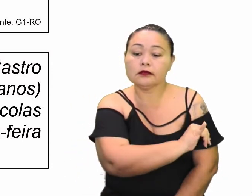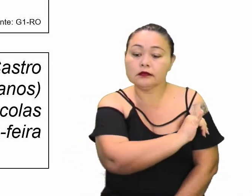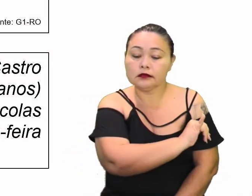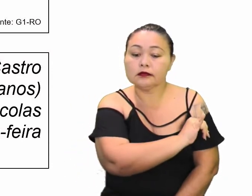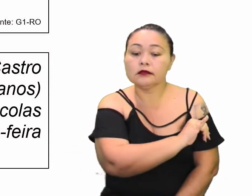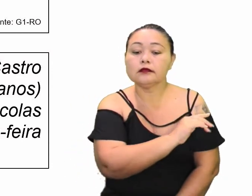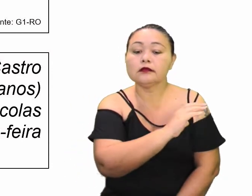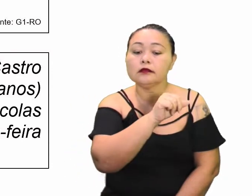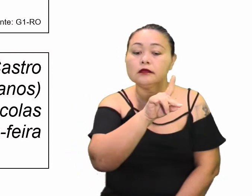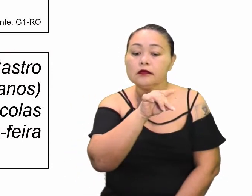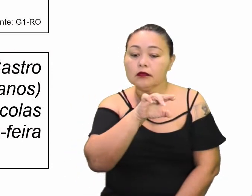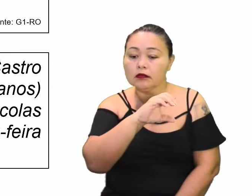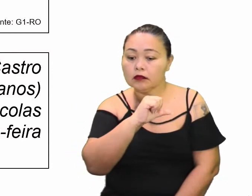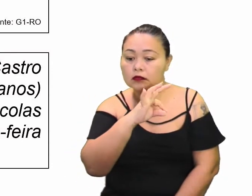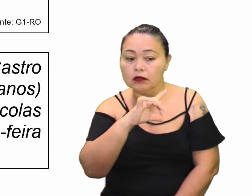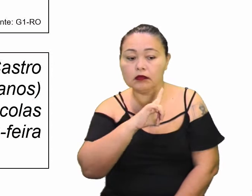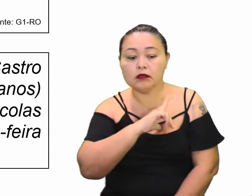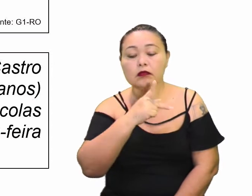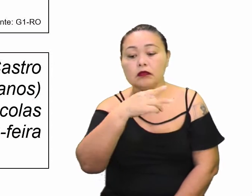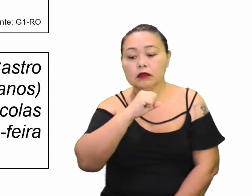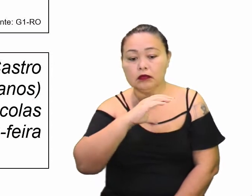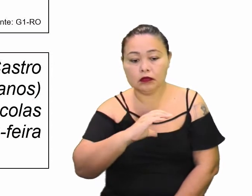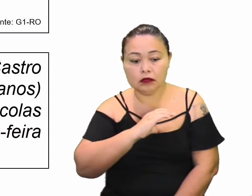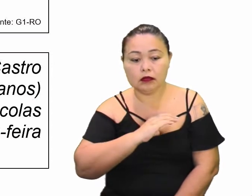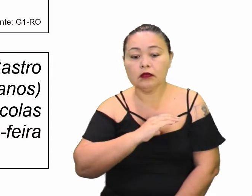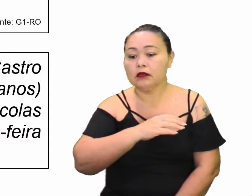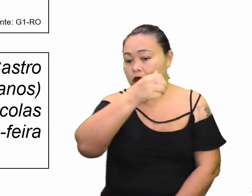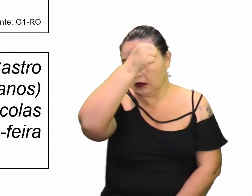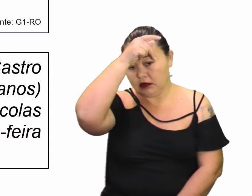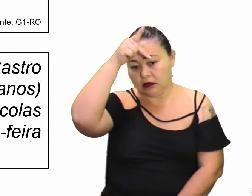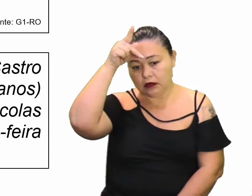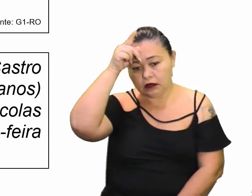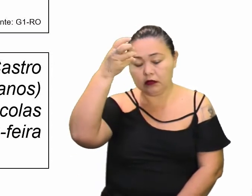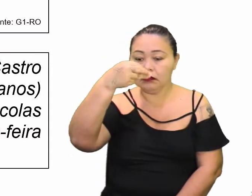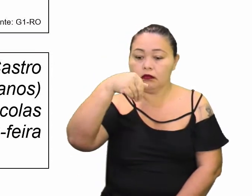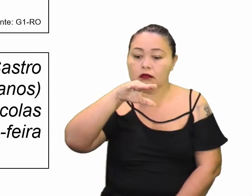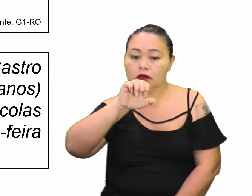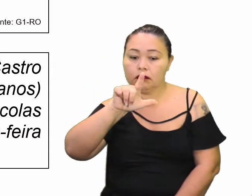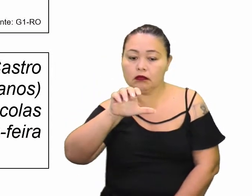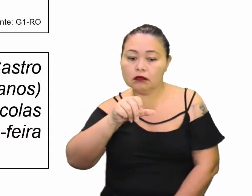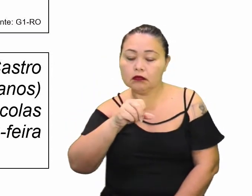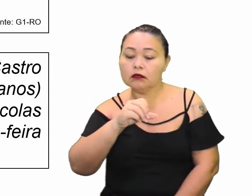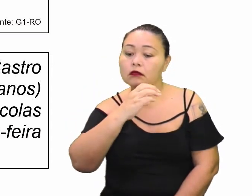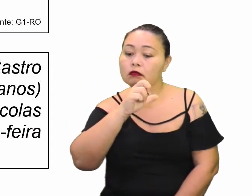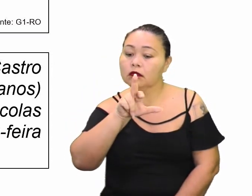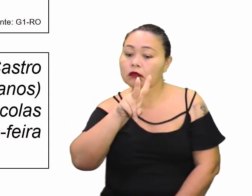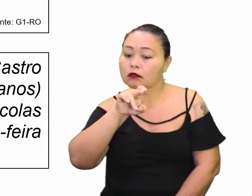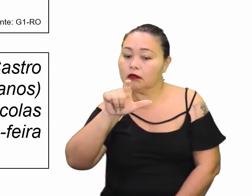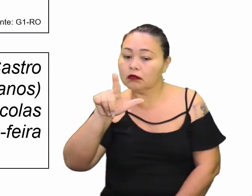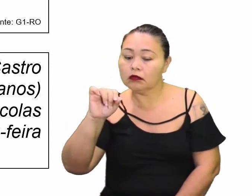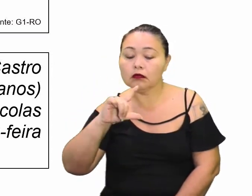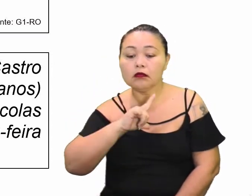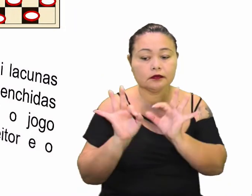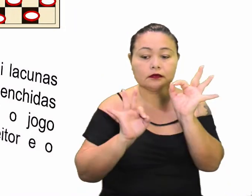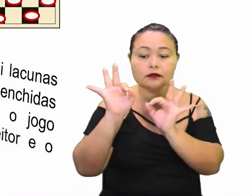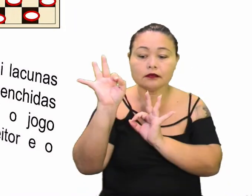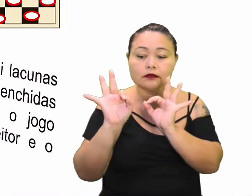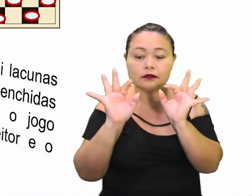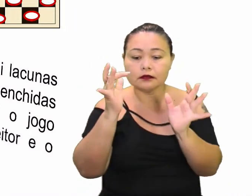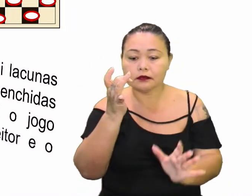Drummond equilibra seu trabalho de modo magnífico e cria para nós visões de um